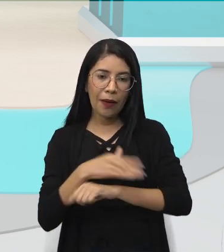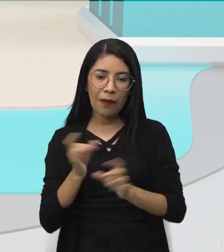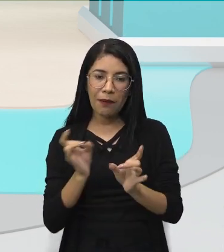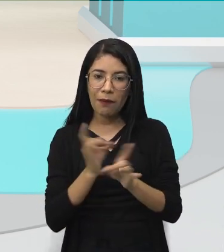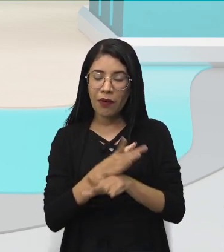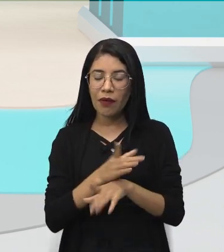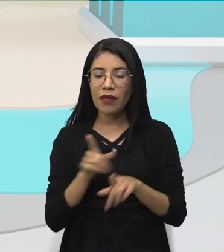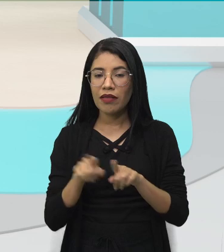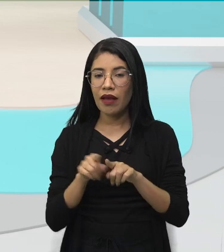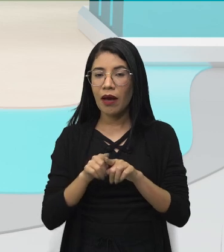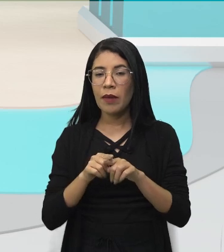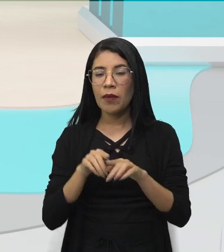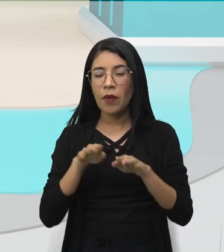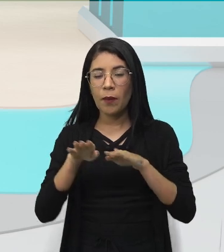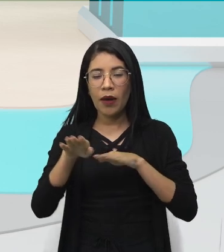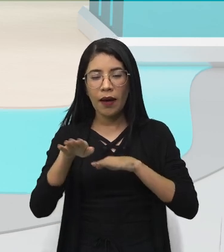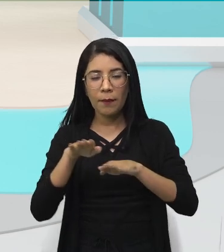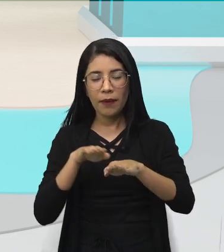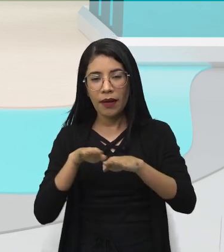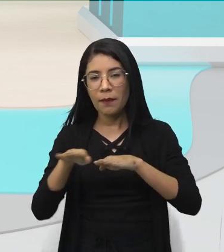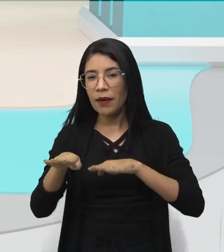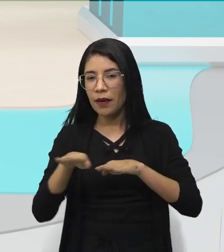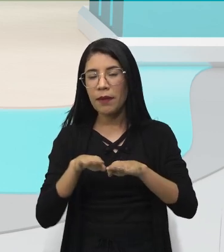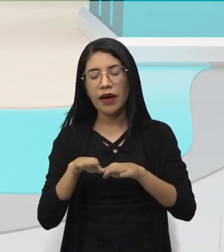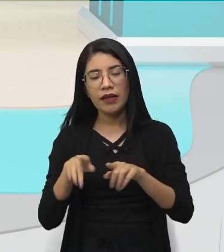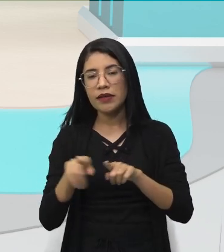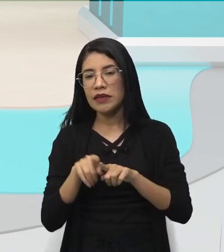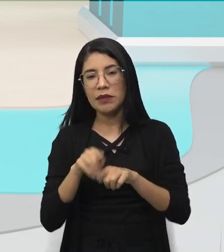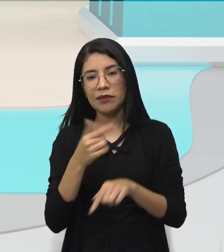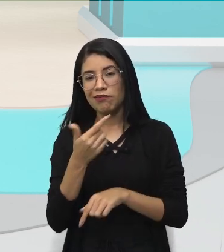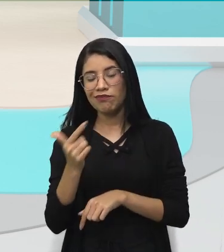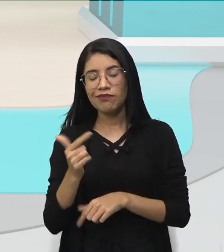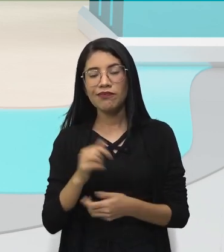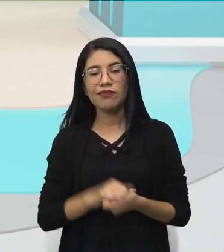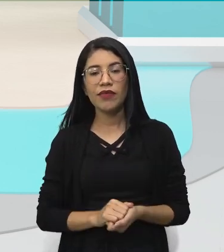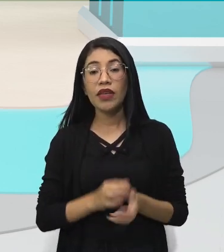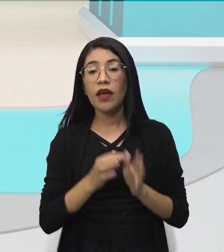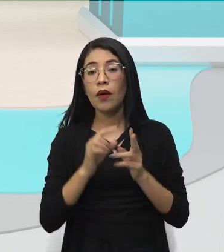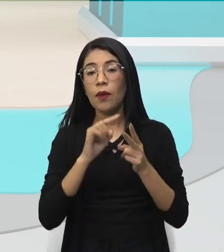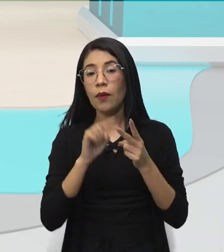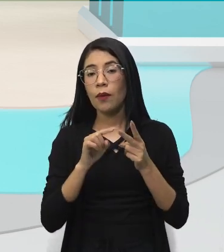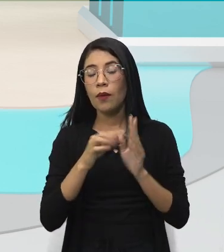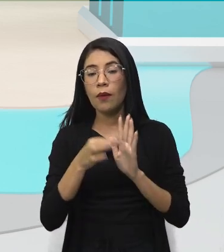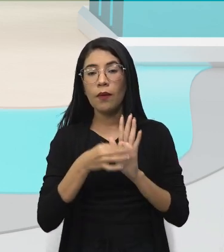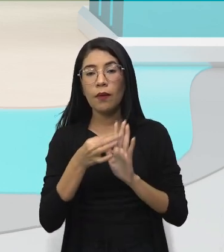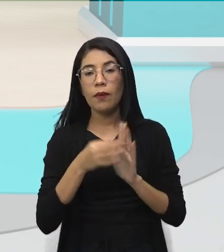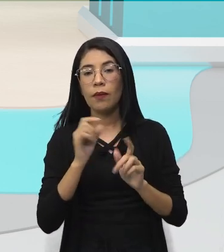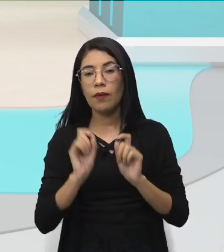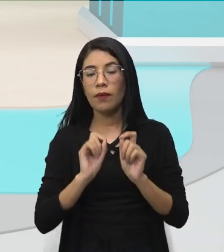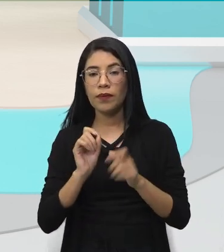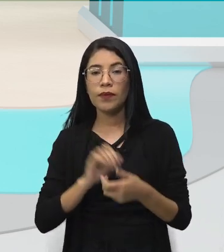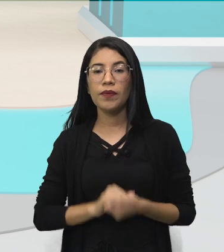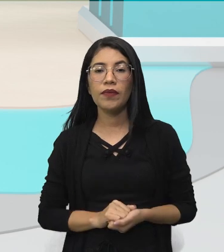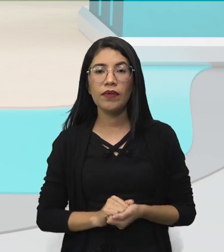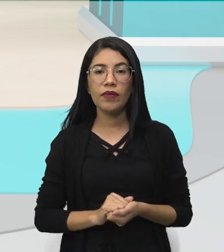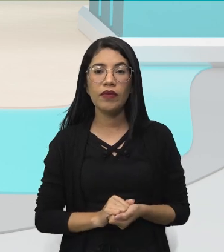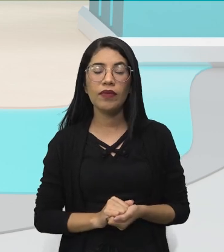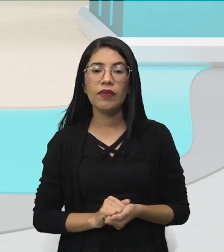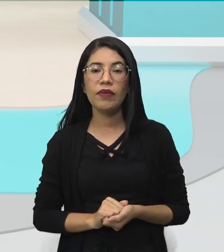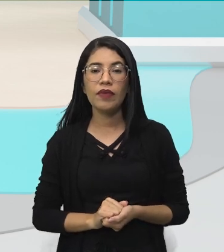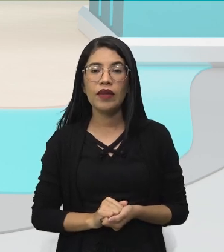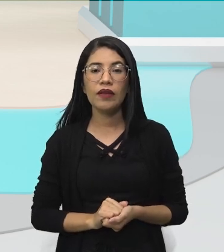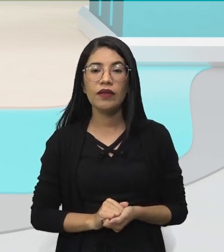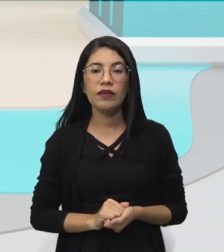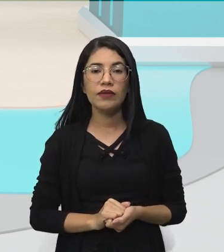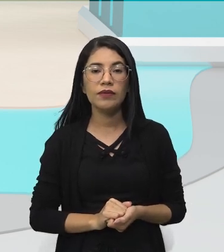preparadas para grande quantidade de veículos. E aí um outro argumento que ele traz é sobre a